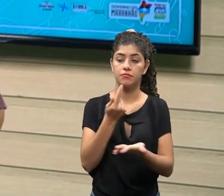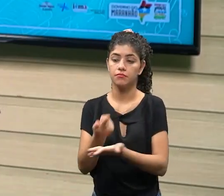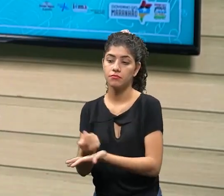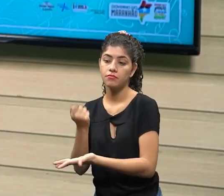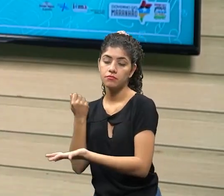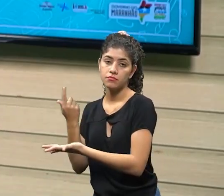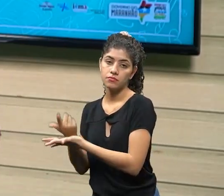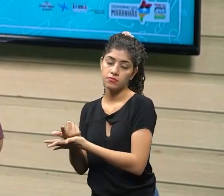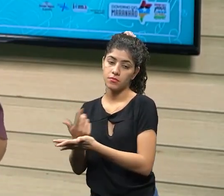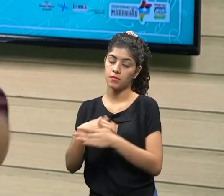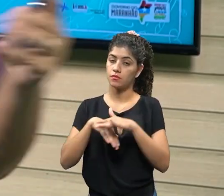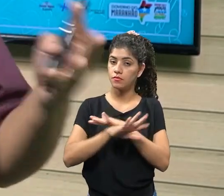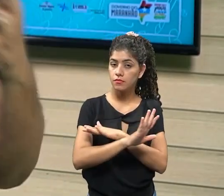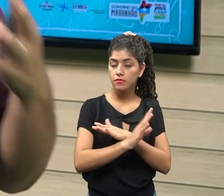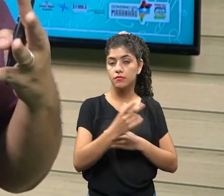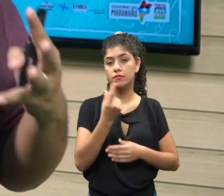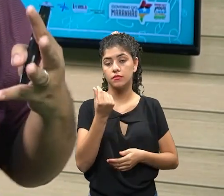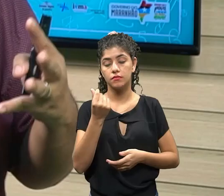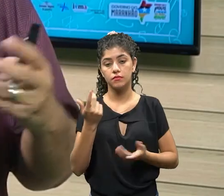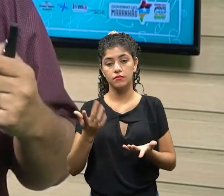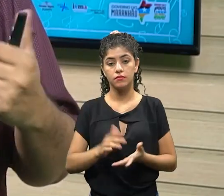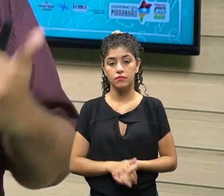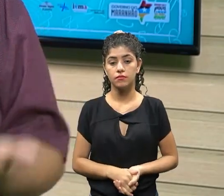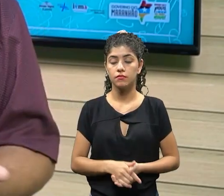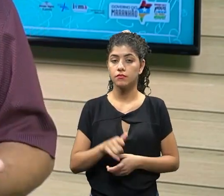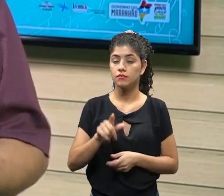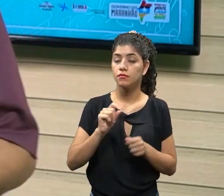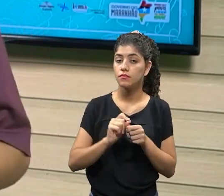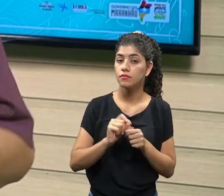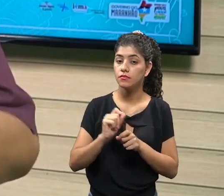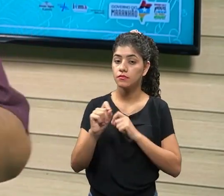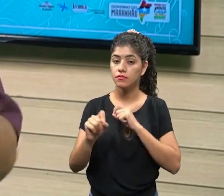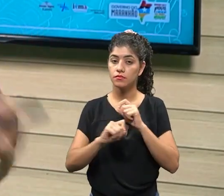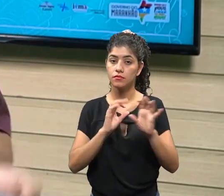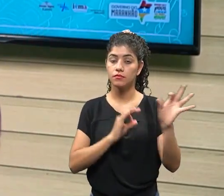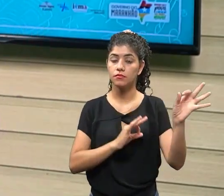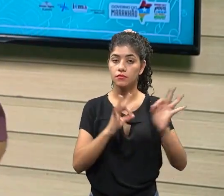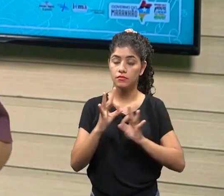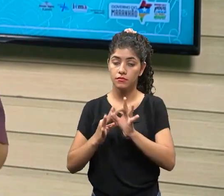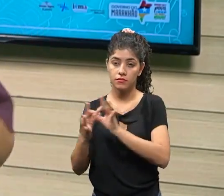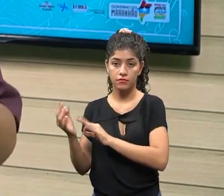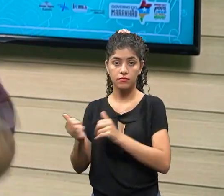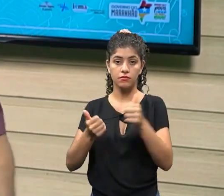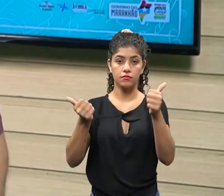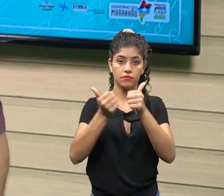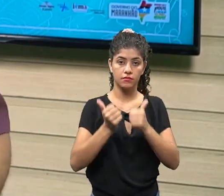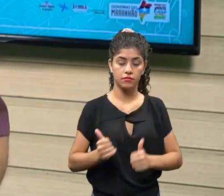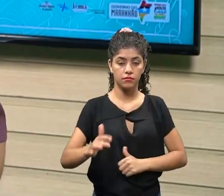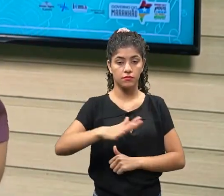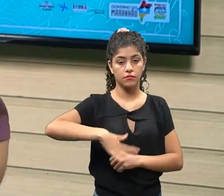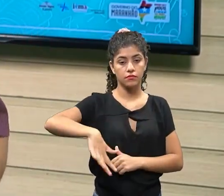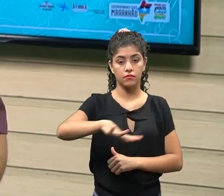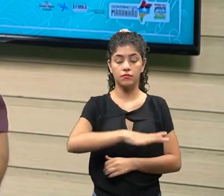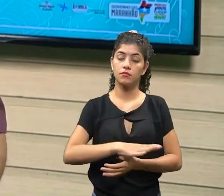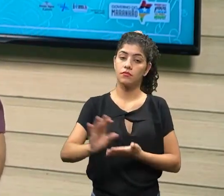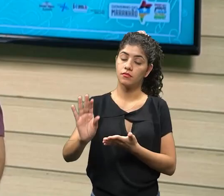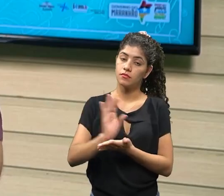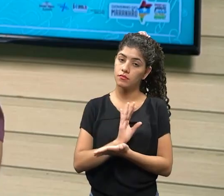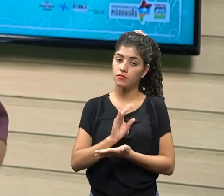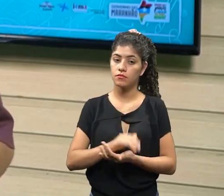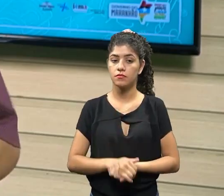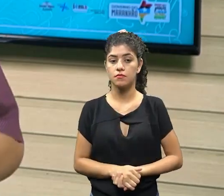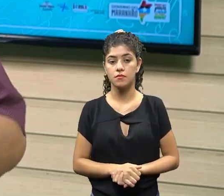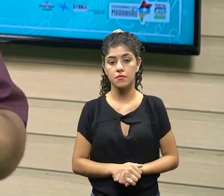vou guardar. O que você está fazendo é o quê? É um planejamento, uma análise da situação, quanto eu recebi, né? Não sei se é